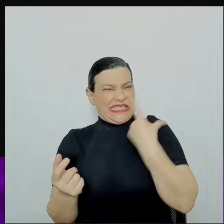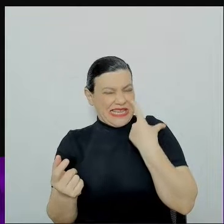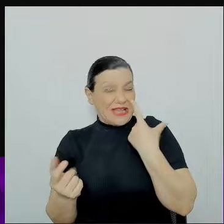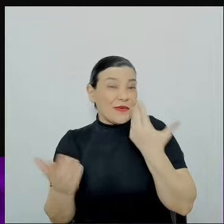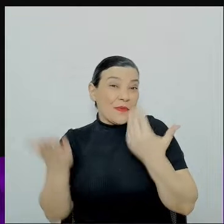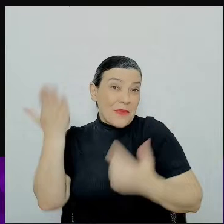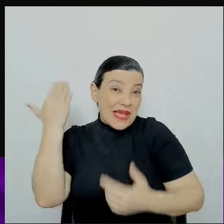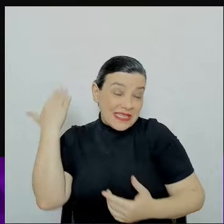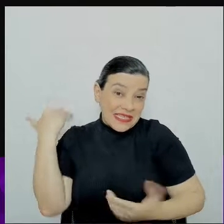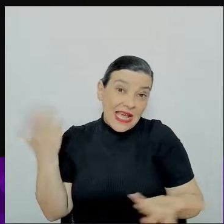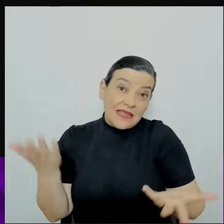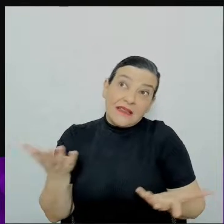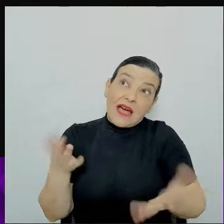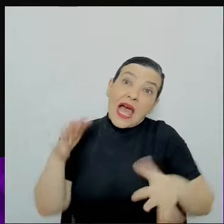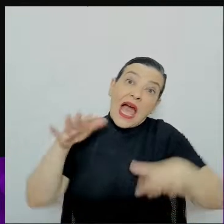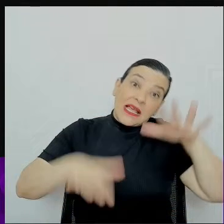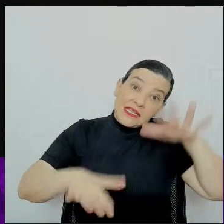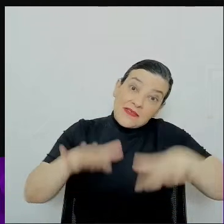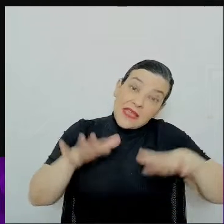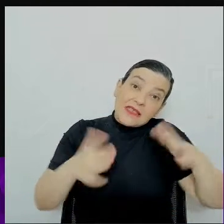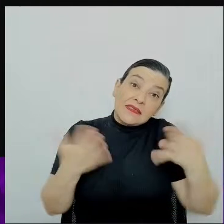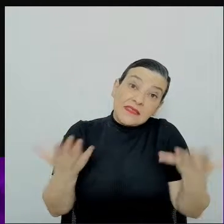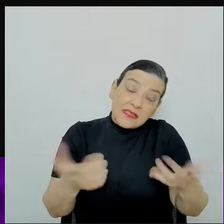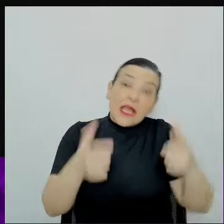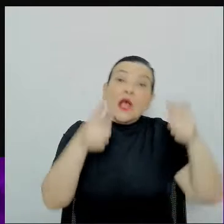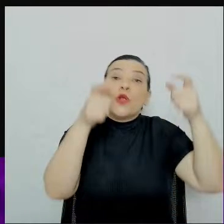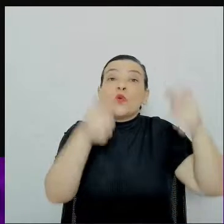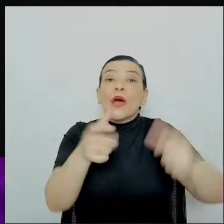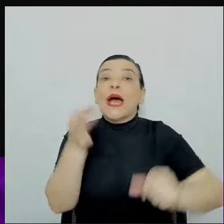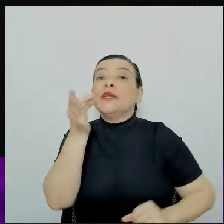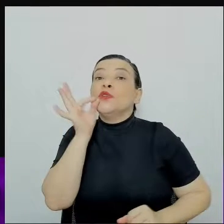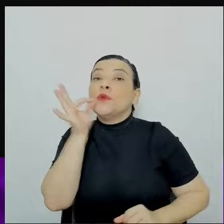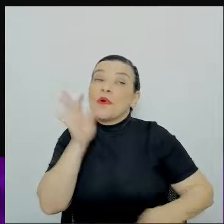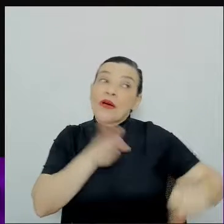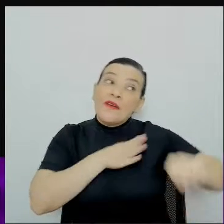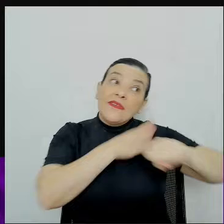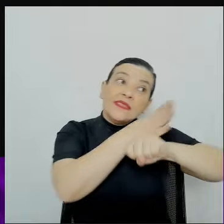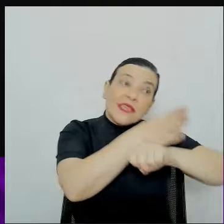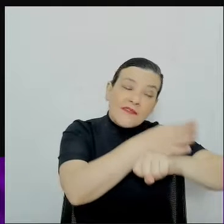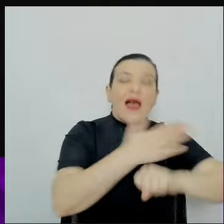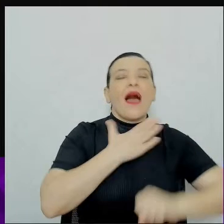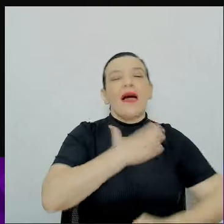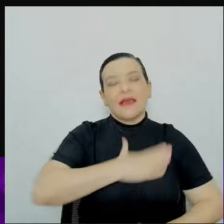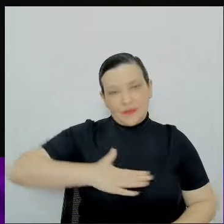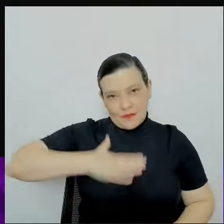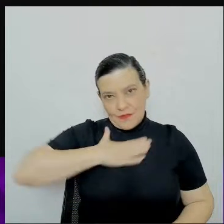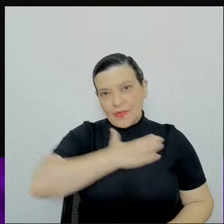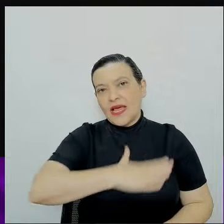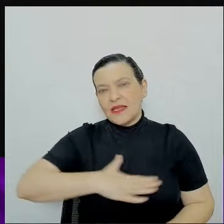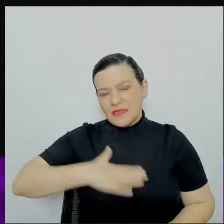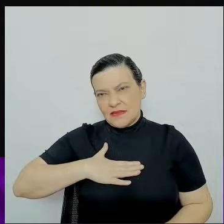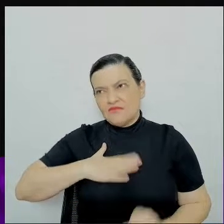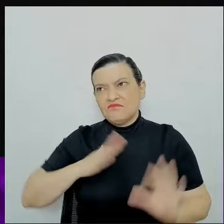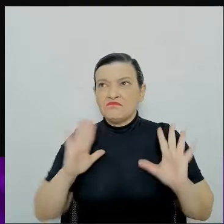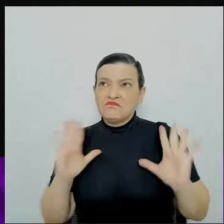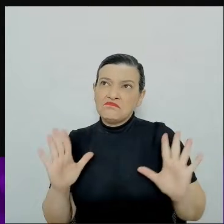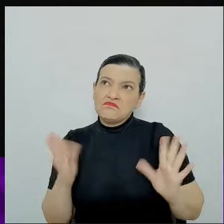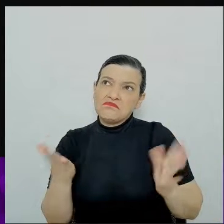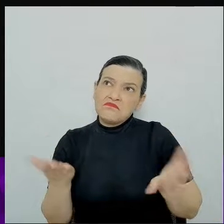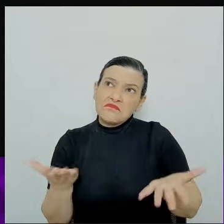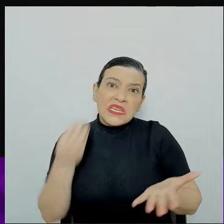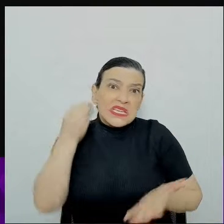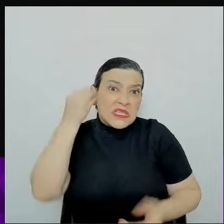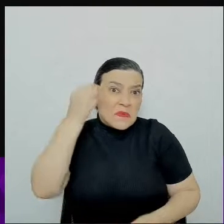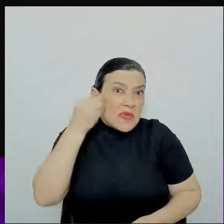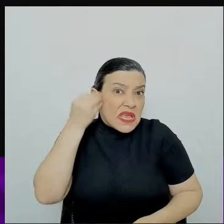exemplo, indo em uma cafeteria, né? Que é um exemplo que a gente traz muito aqui no design. Cara, ter uma boa experiência não